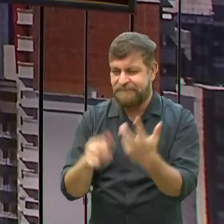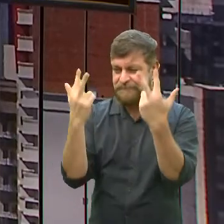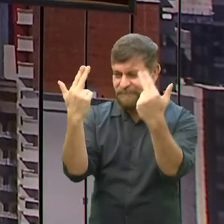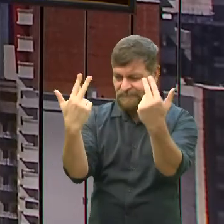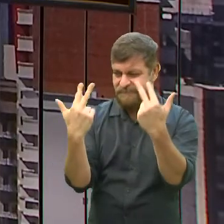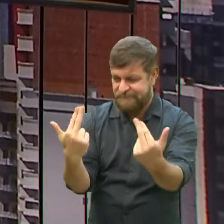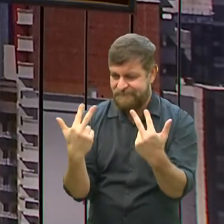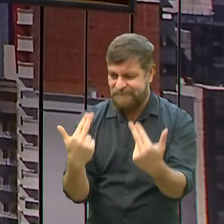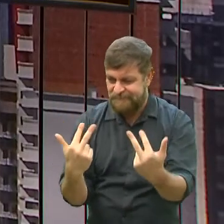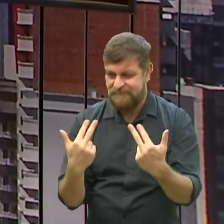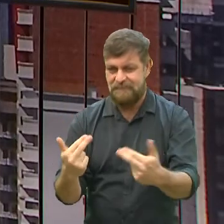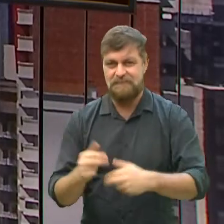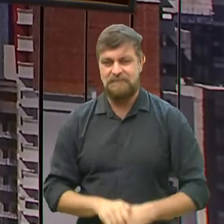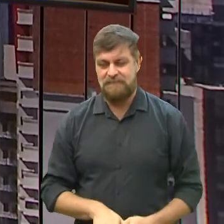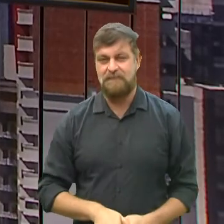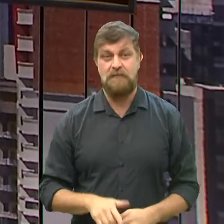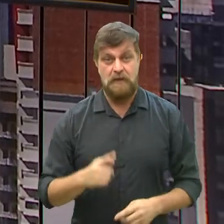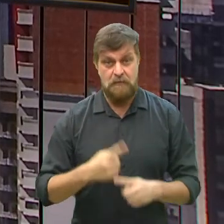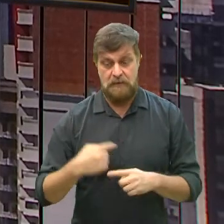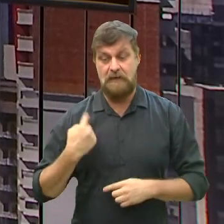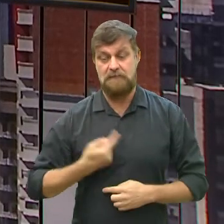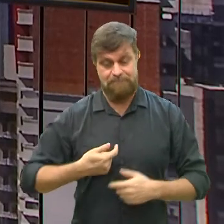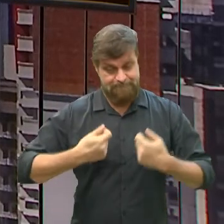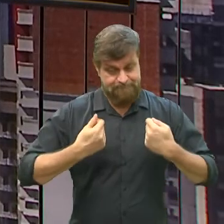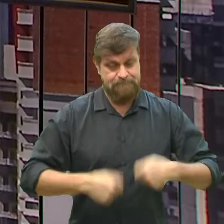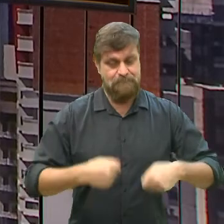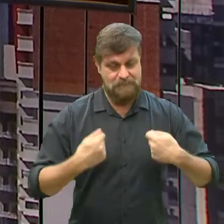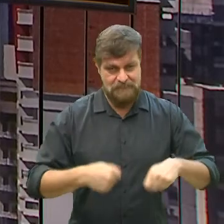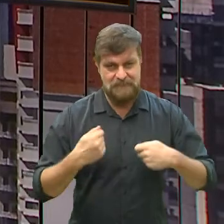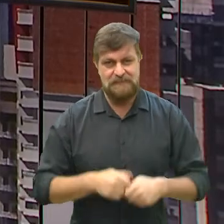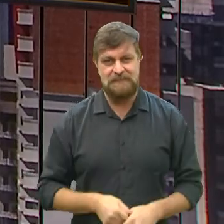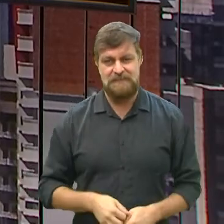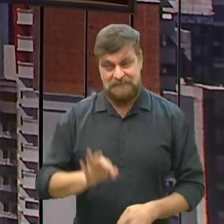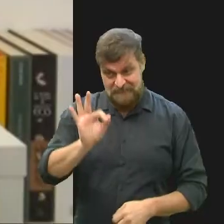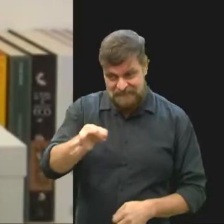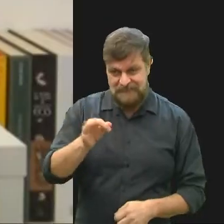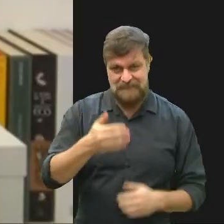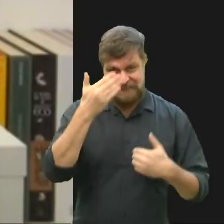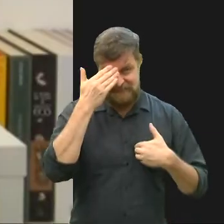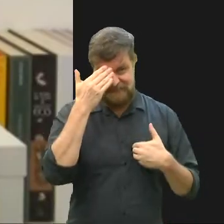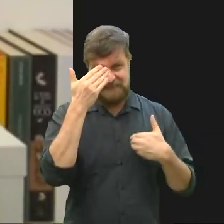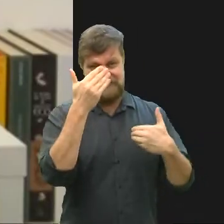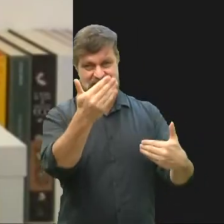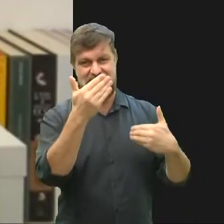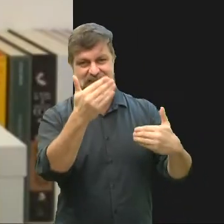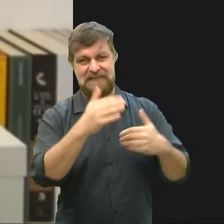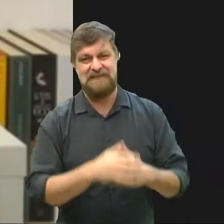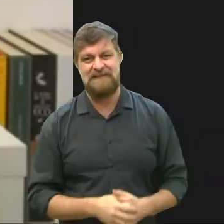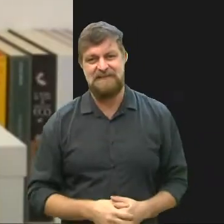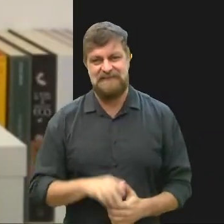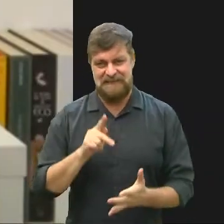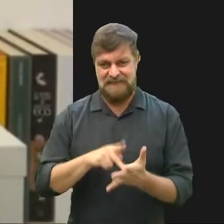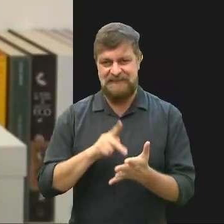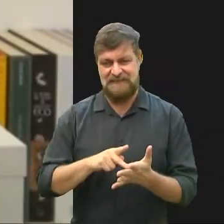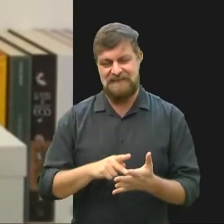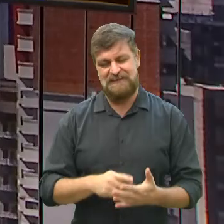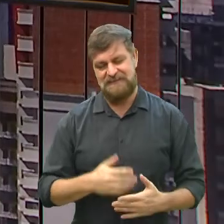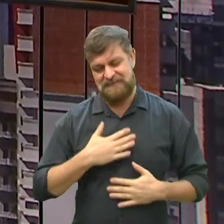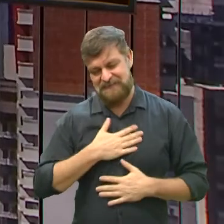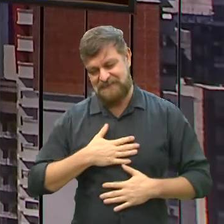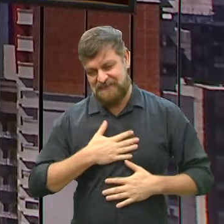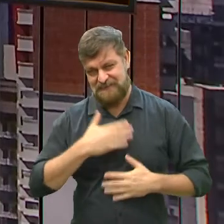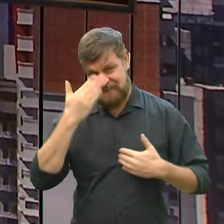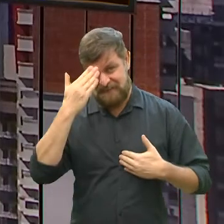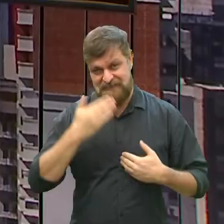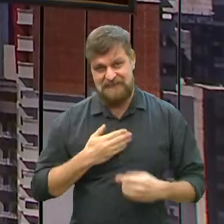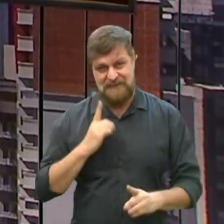pesquisas como as de vocês, porque a gente está precisando, né? Obrigada. É verdade. Eu que agradeço. Muito obrigada, hein?